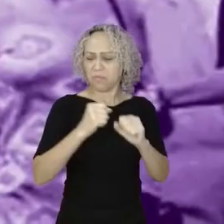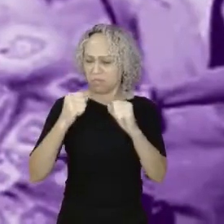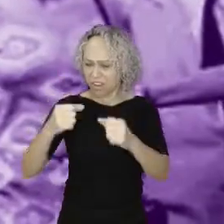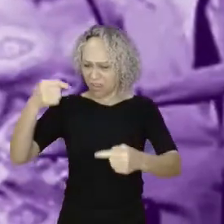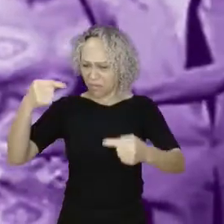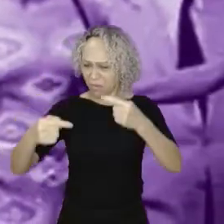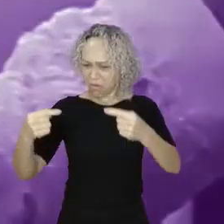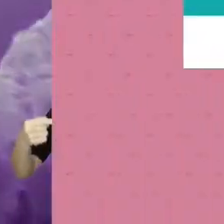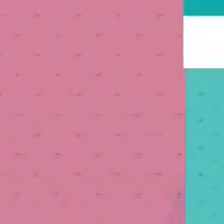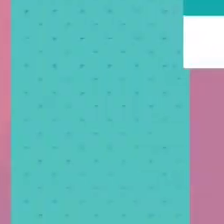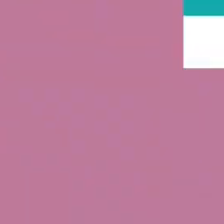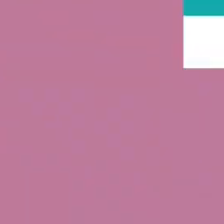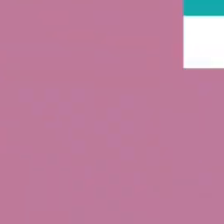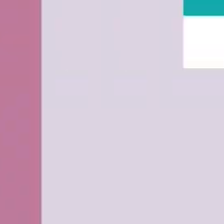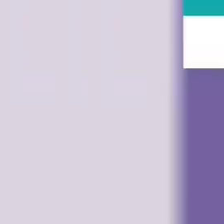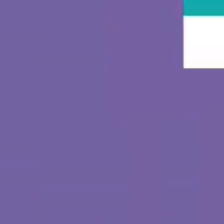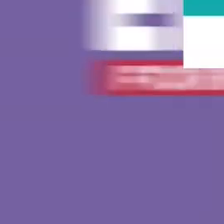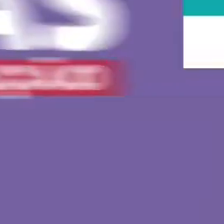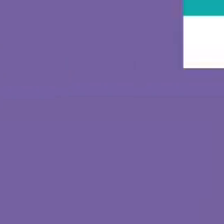de poder.